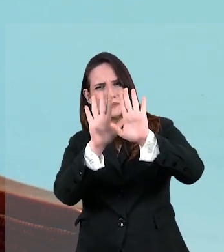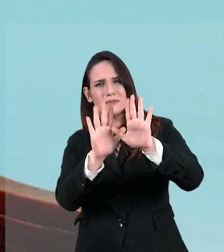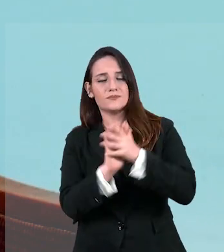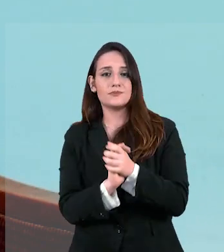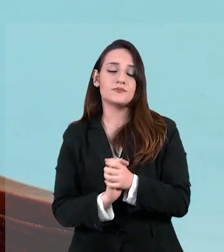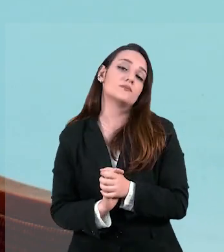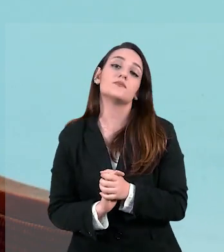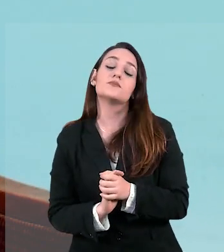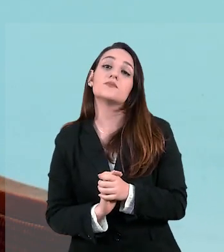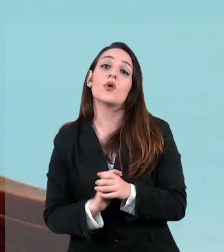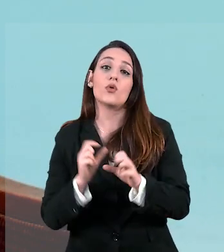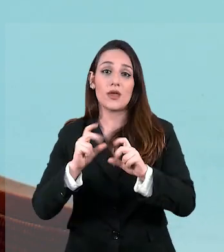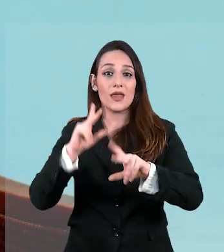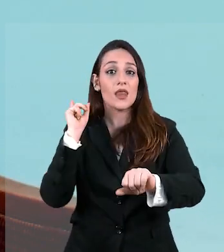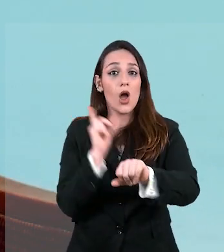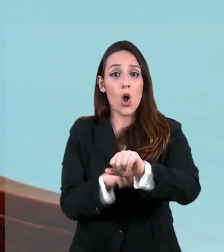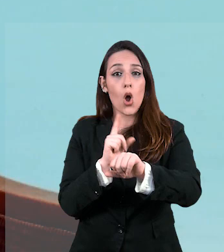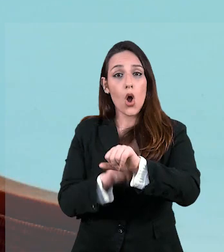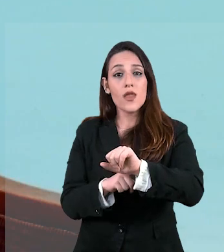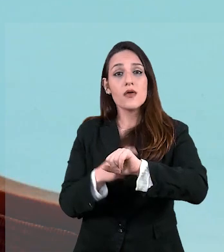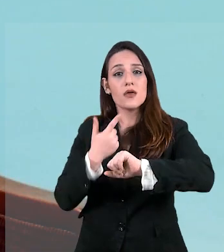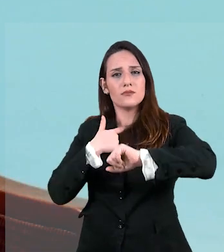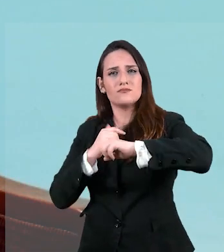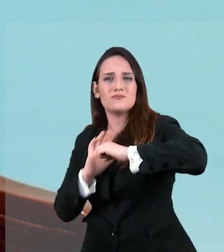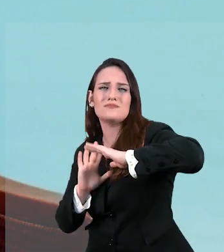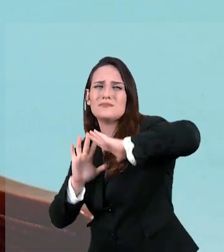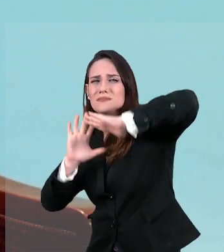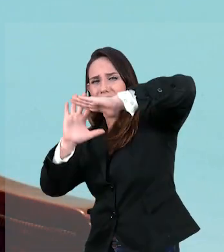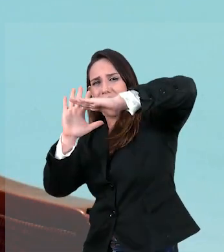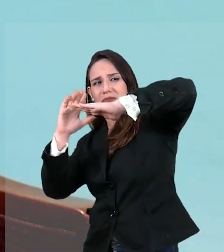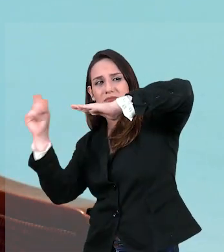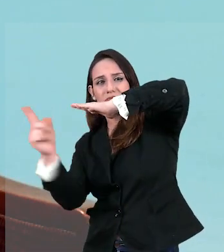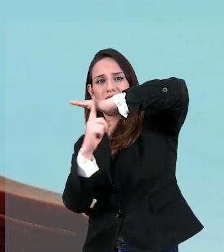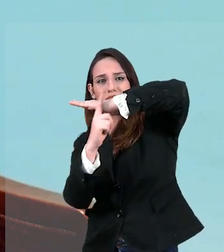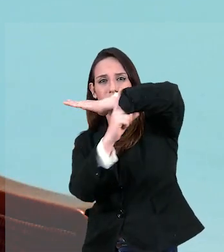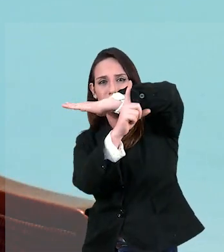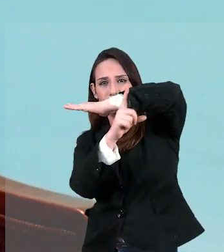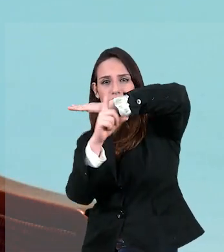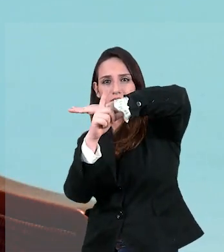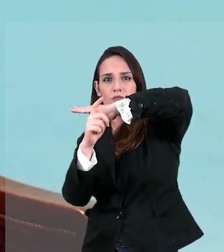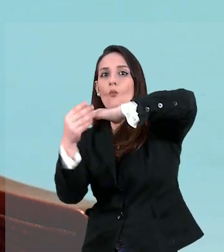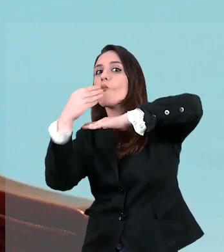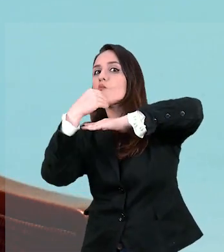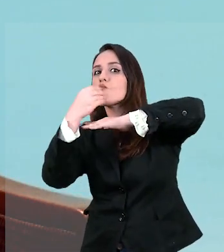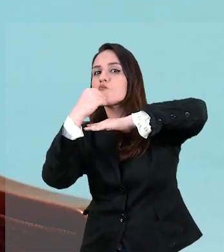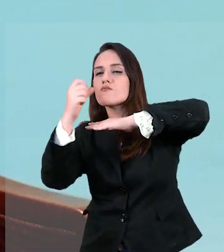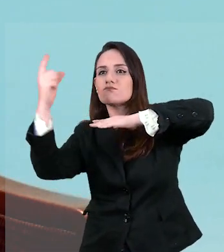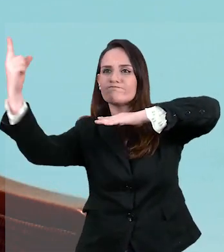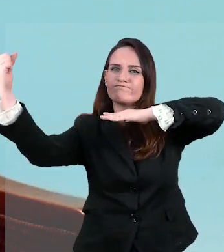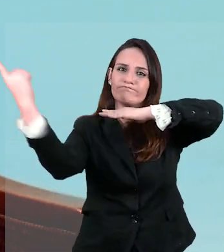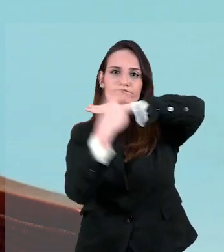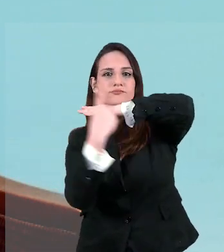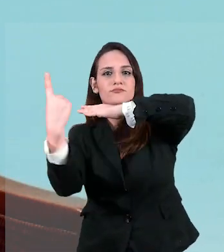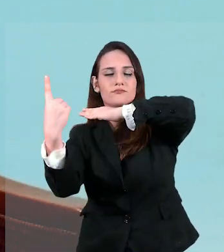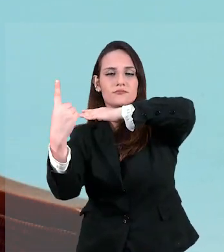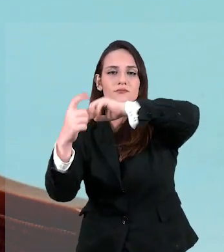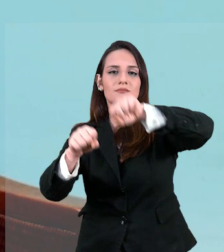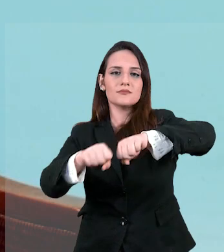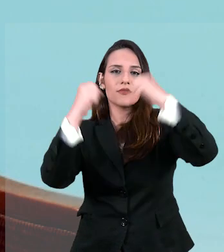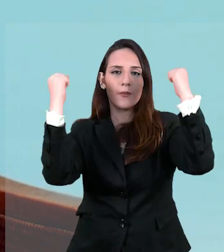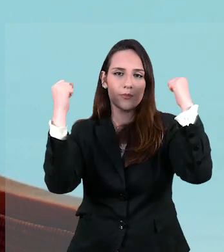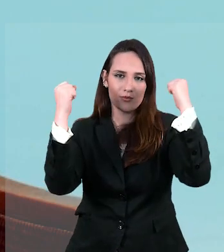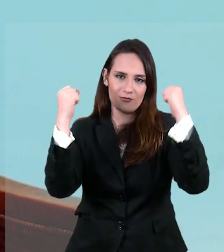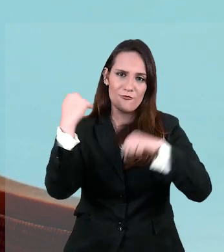Eu, com a defesa de reflexo, eu ergui o braço e o meu braço